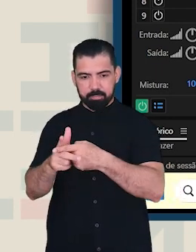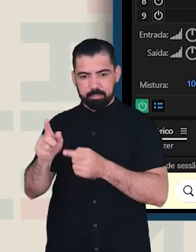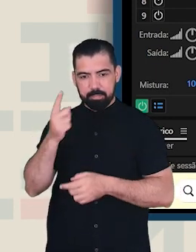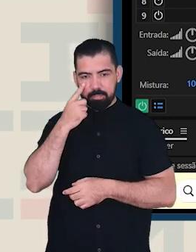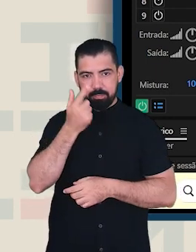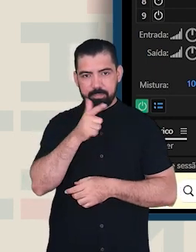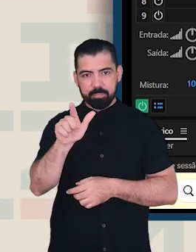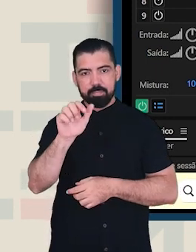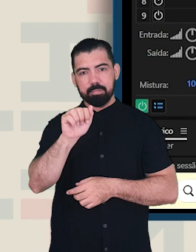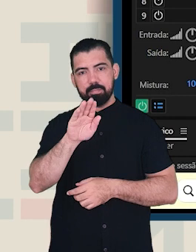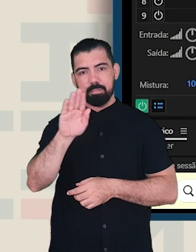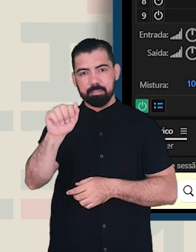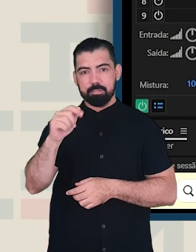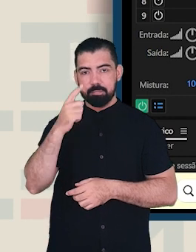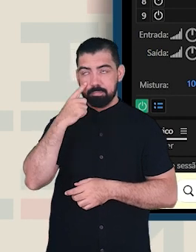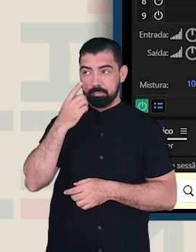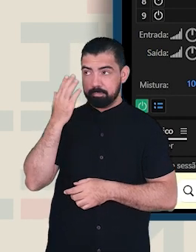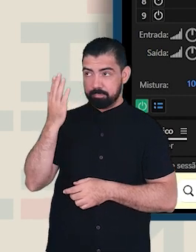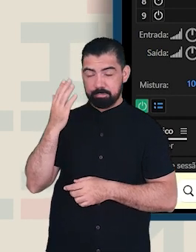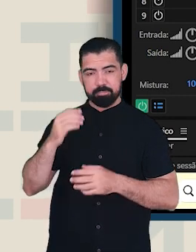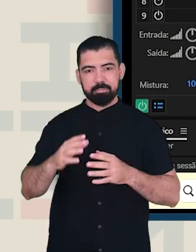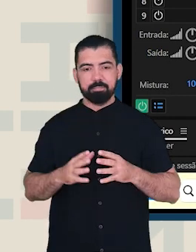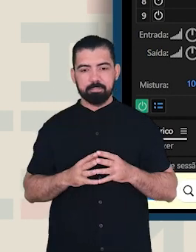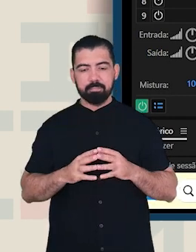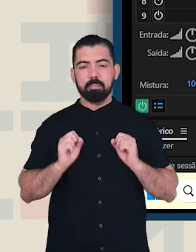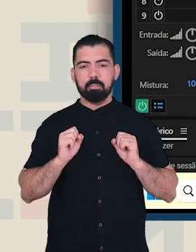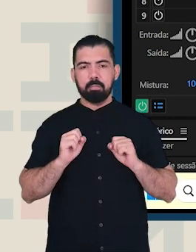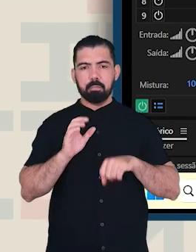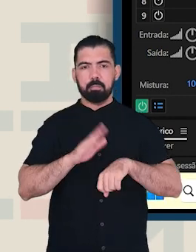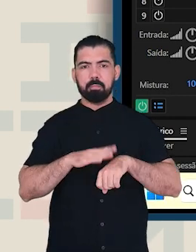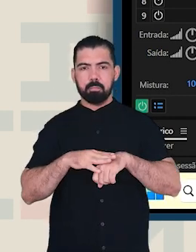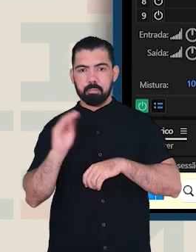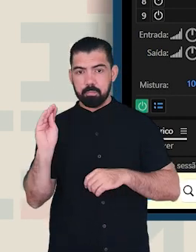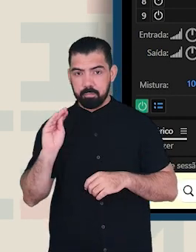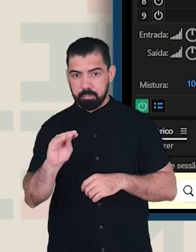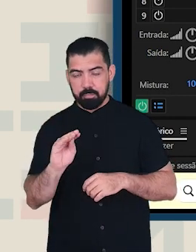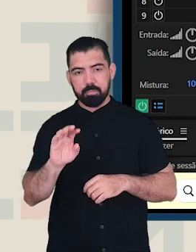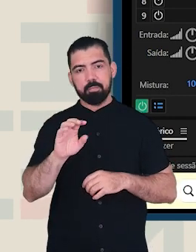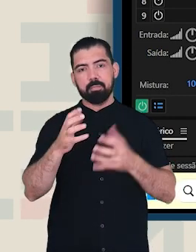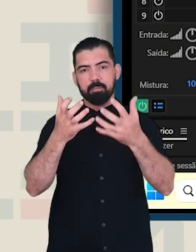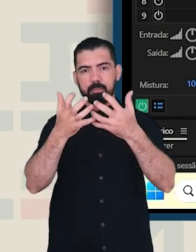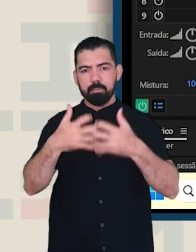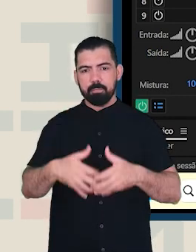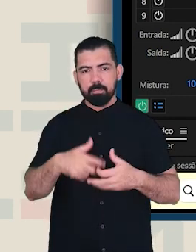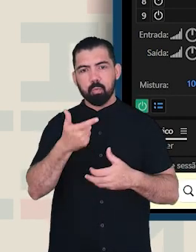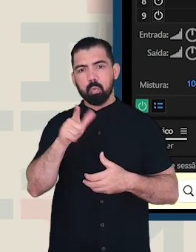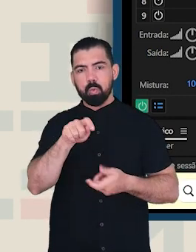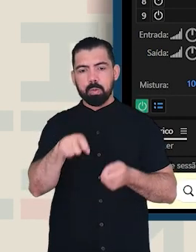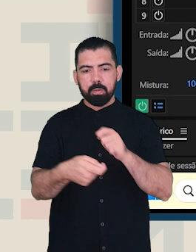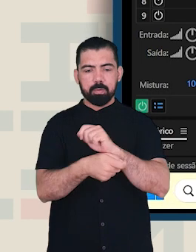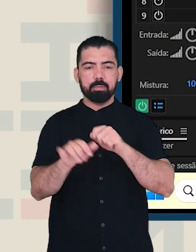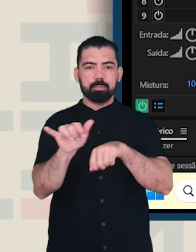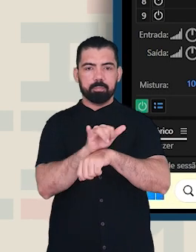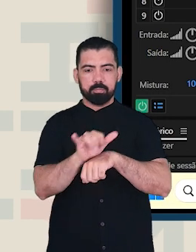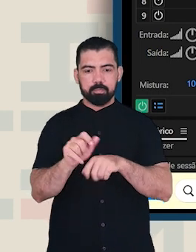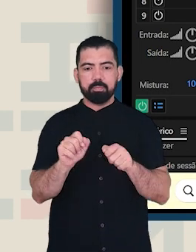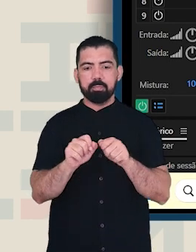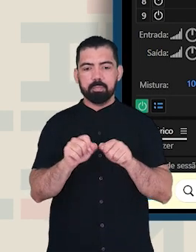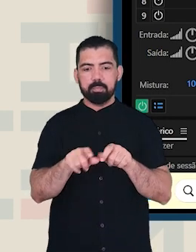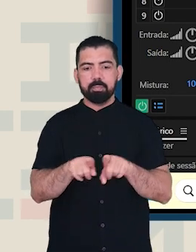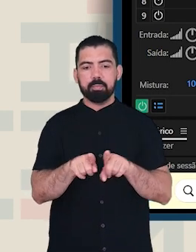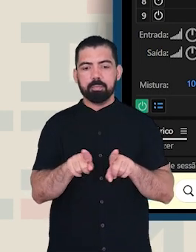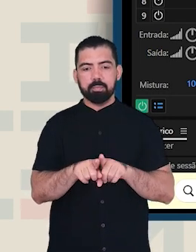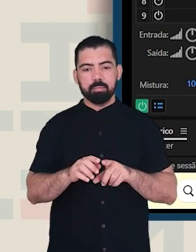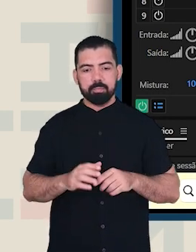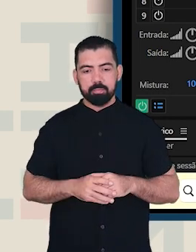AVA, entonces que yo puedo colocar efectos ya de otra manera, hacer los pases y todo